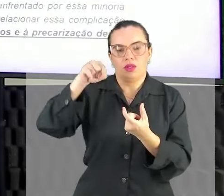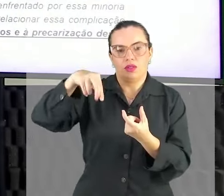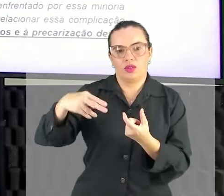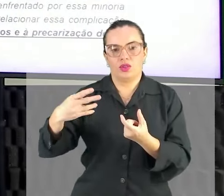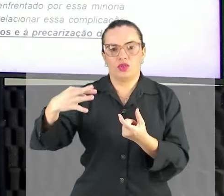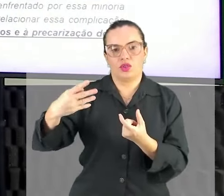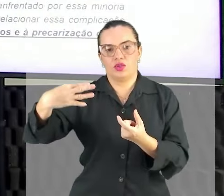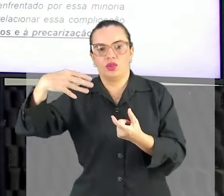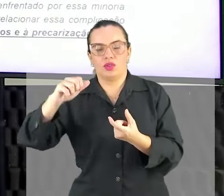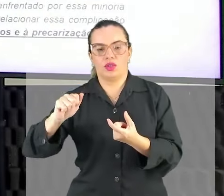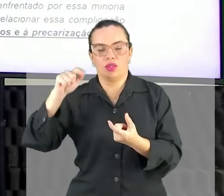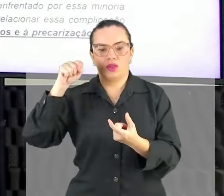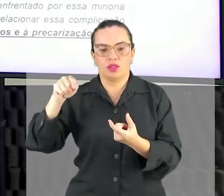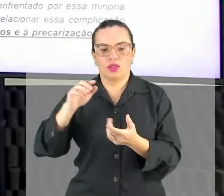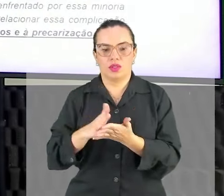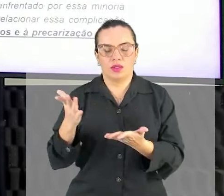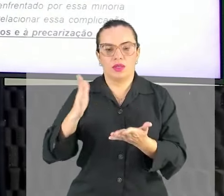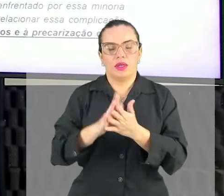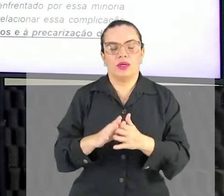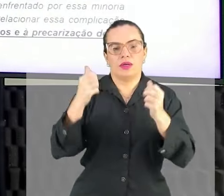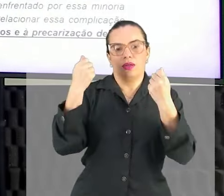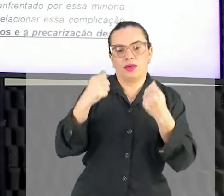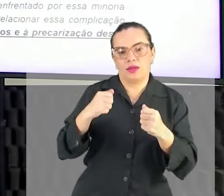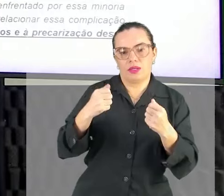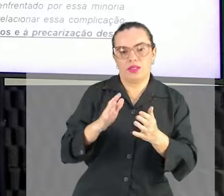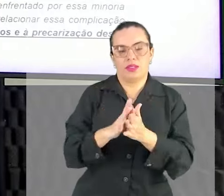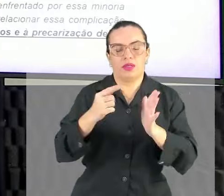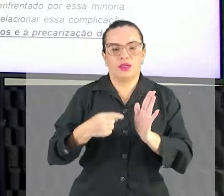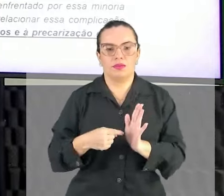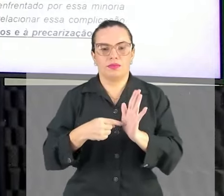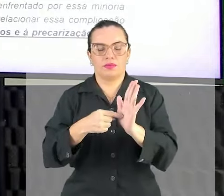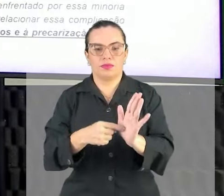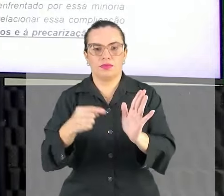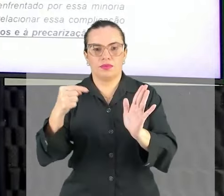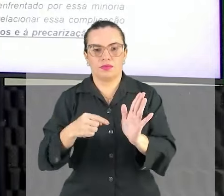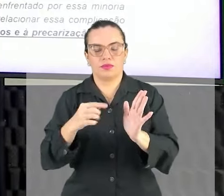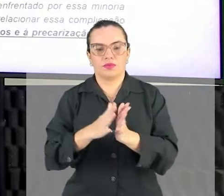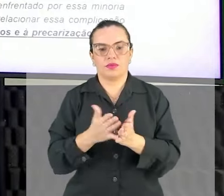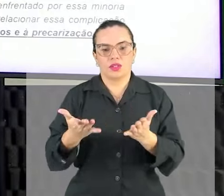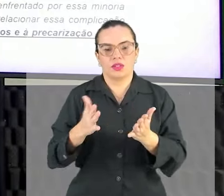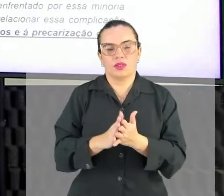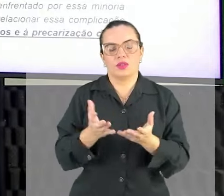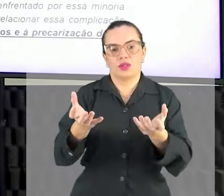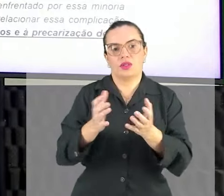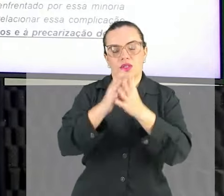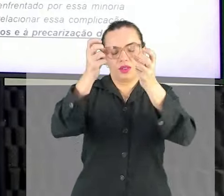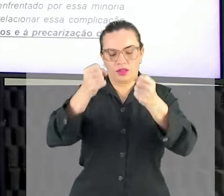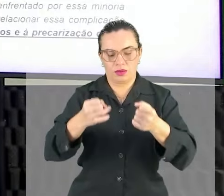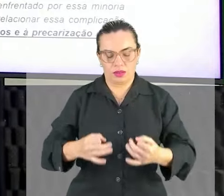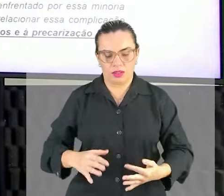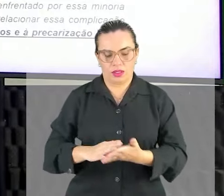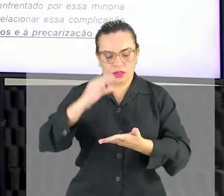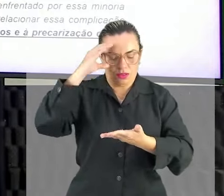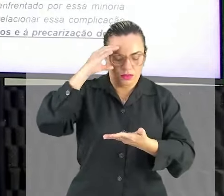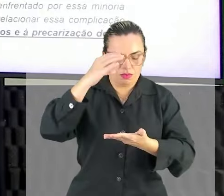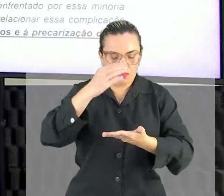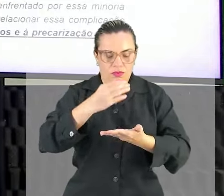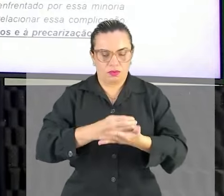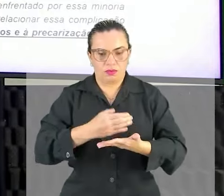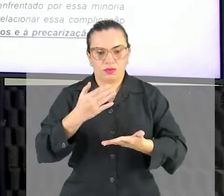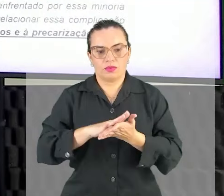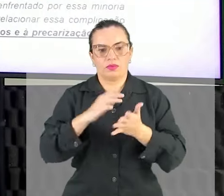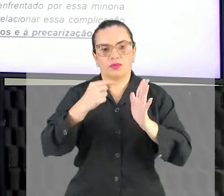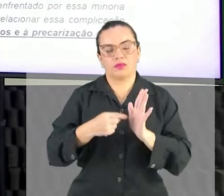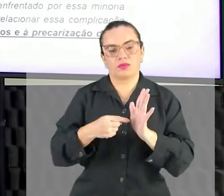Ela precisa dar indícios daquilo que eu vou culminar na minha tese. Se eu